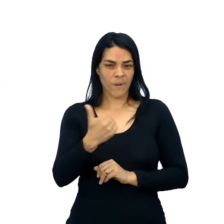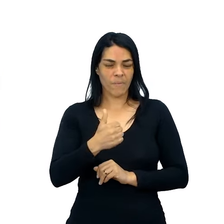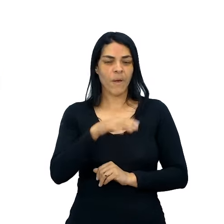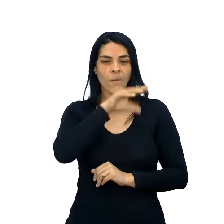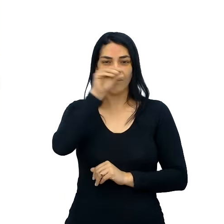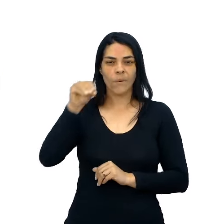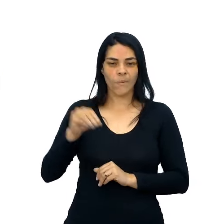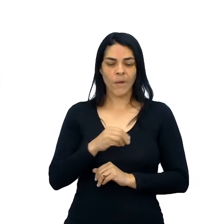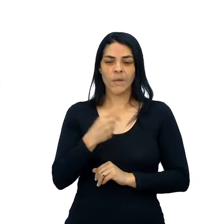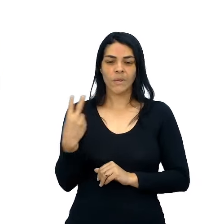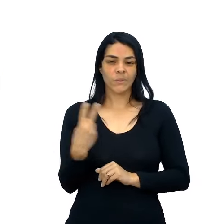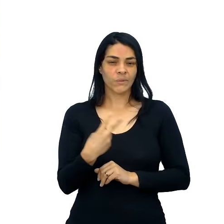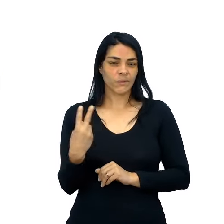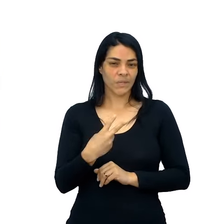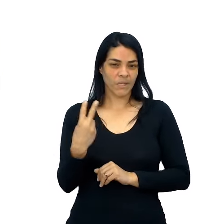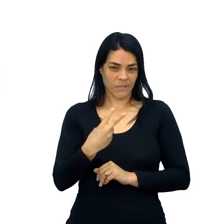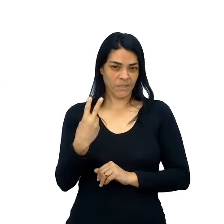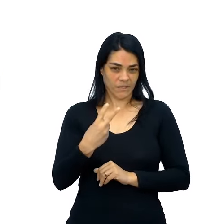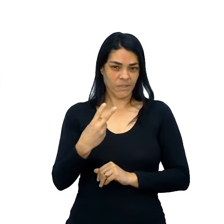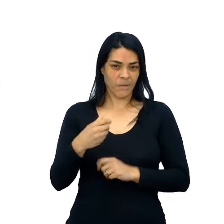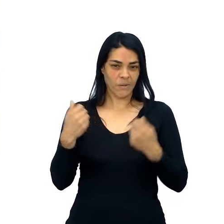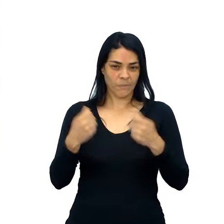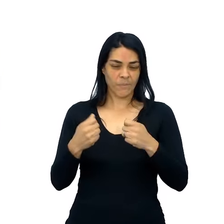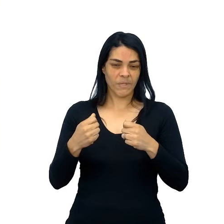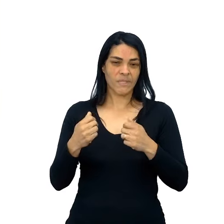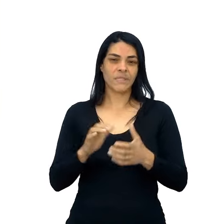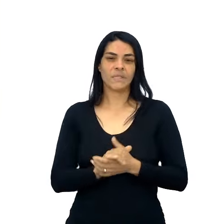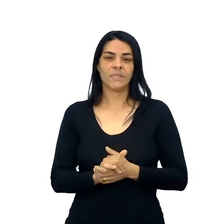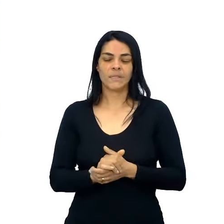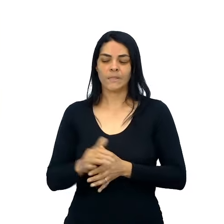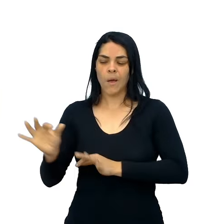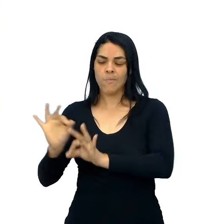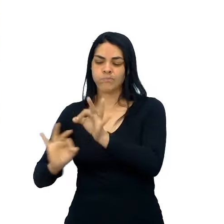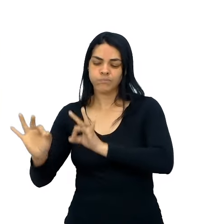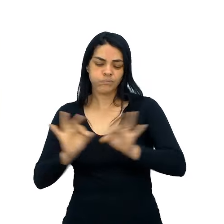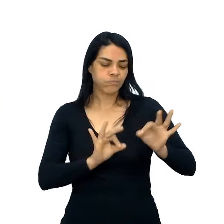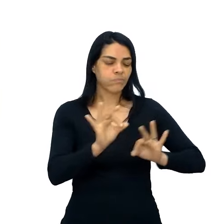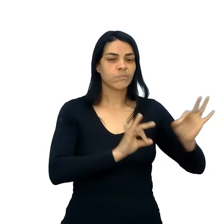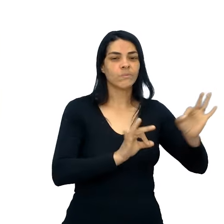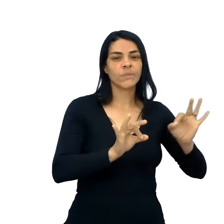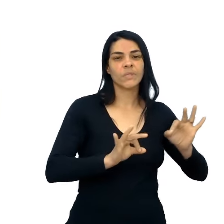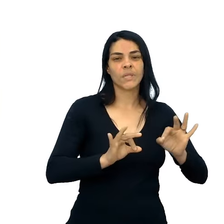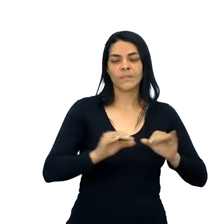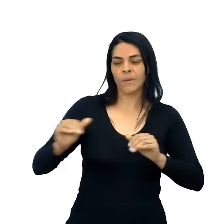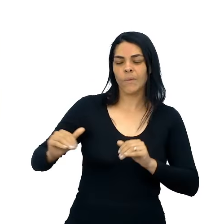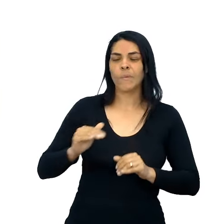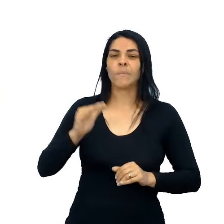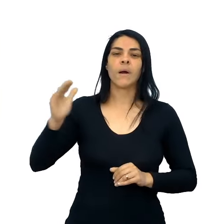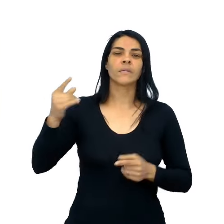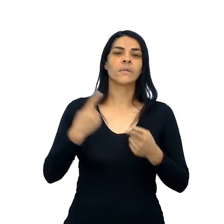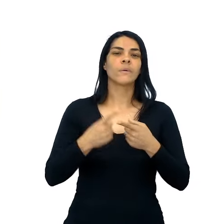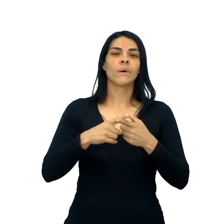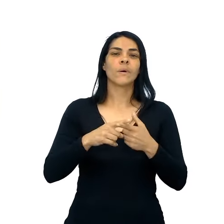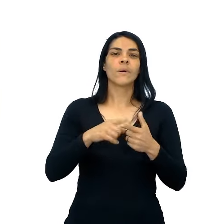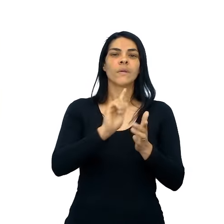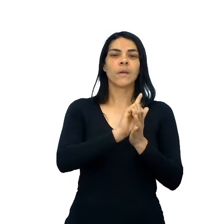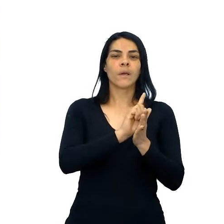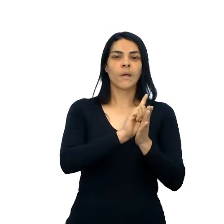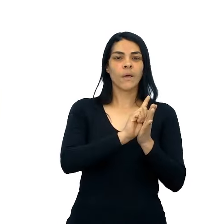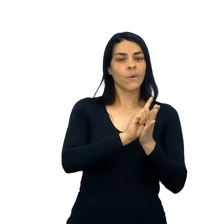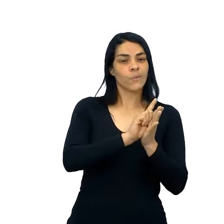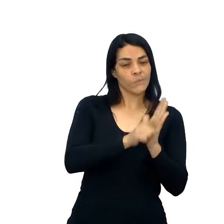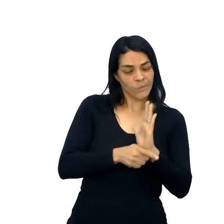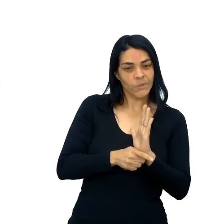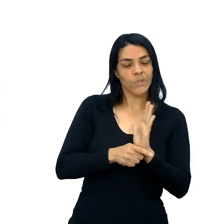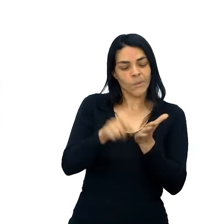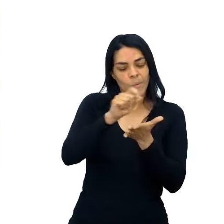os secundários exigem uma mediação maior, uma organização maior, uma vez que são gêneros escritos, não é? São